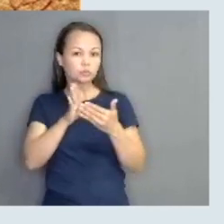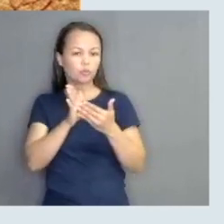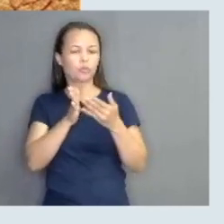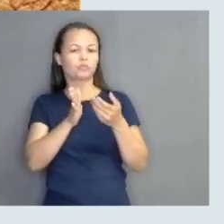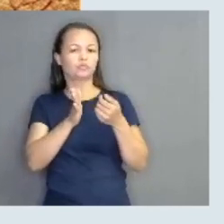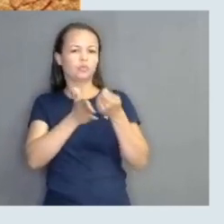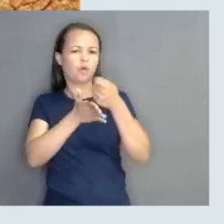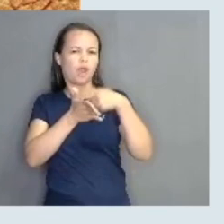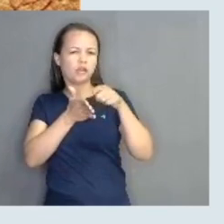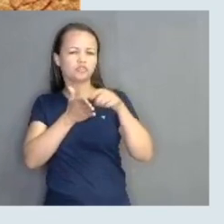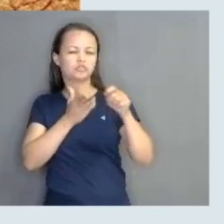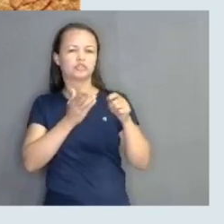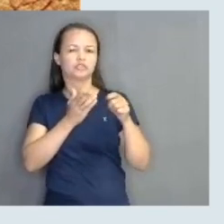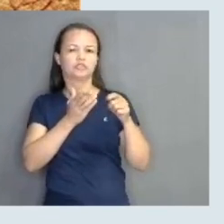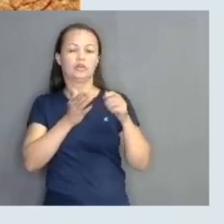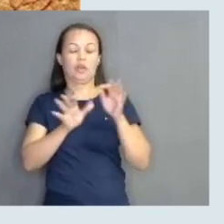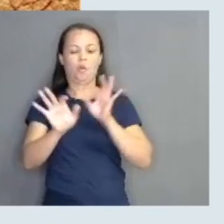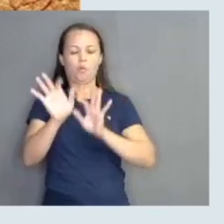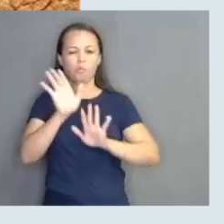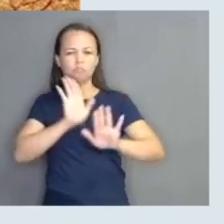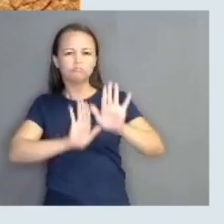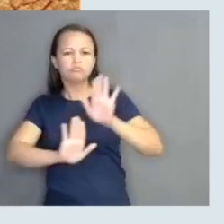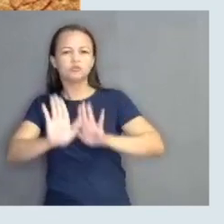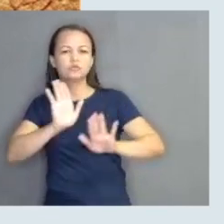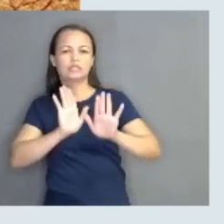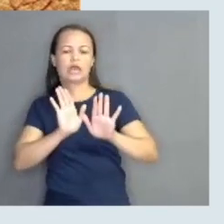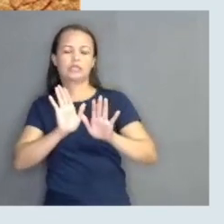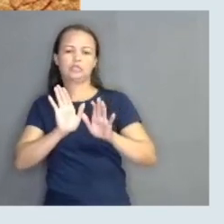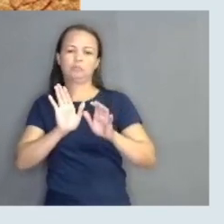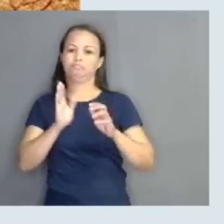se sabe ao certo